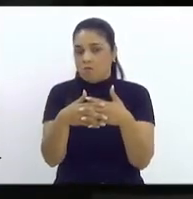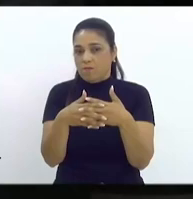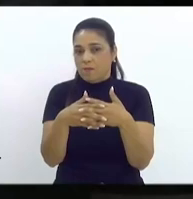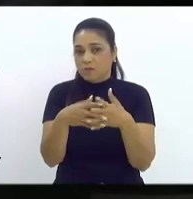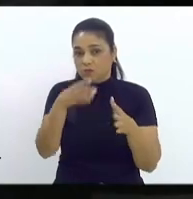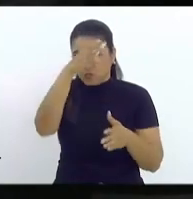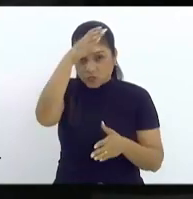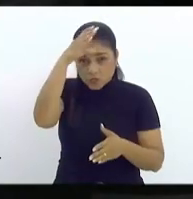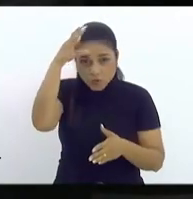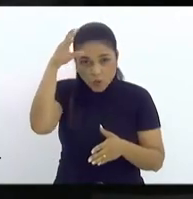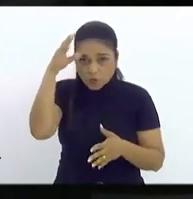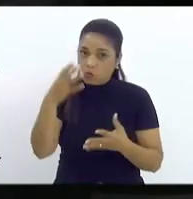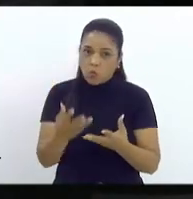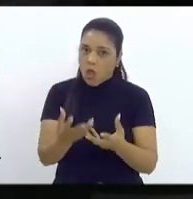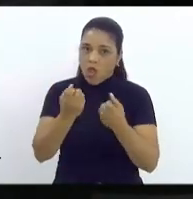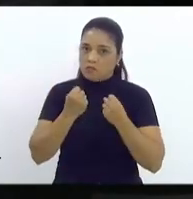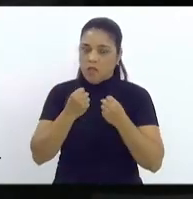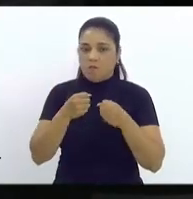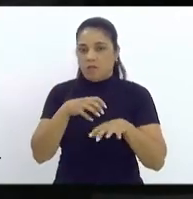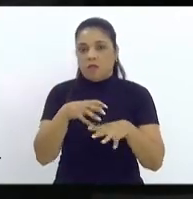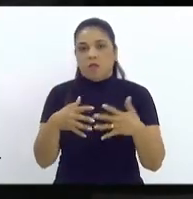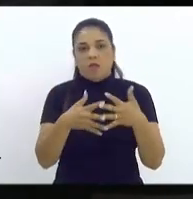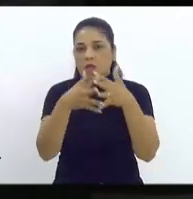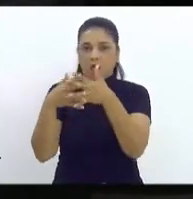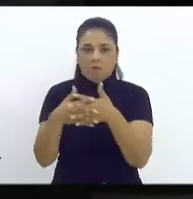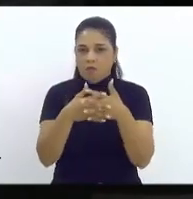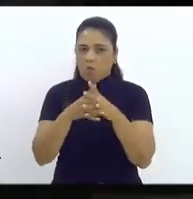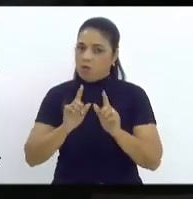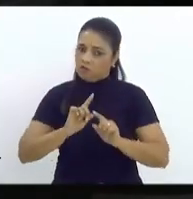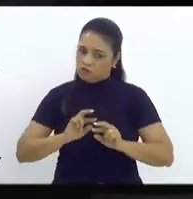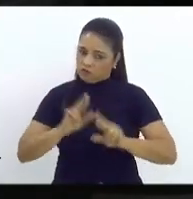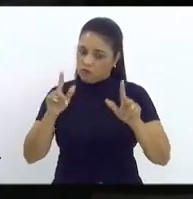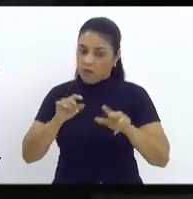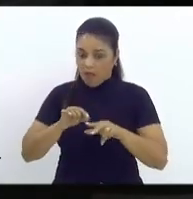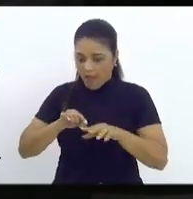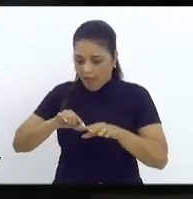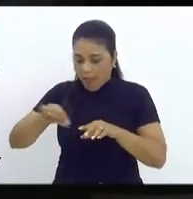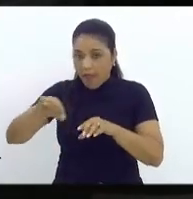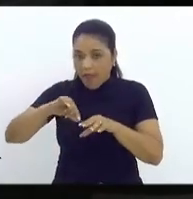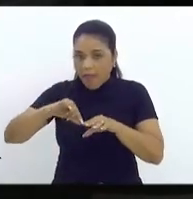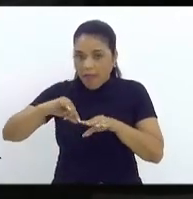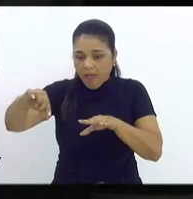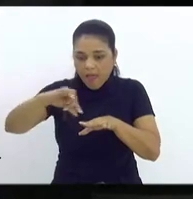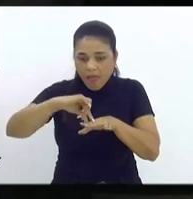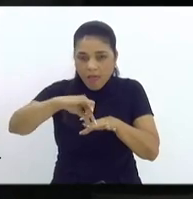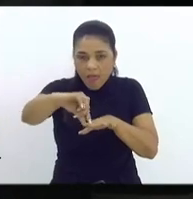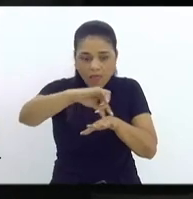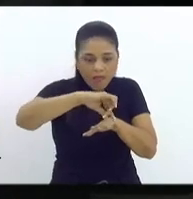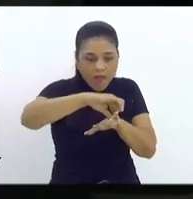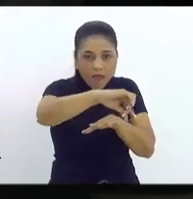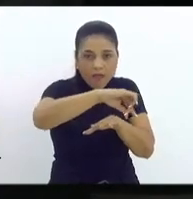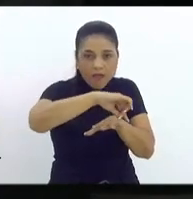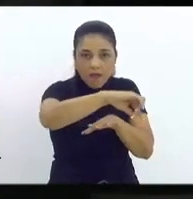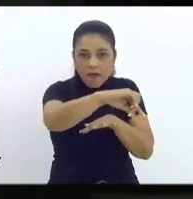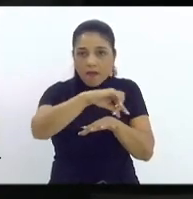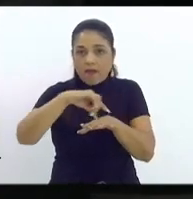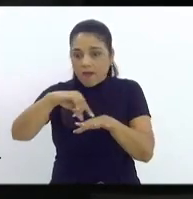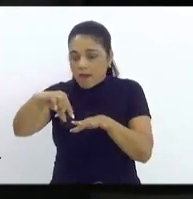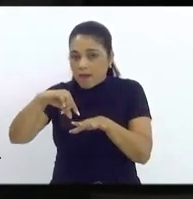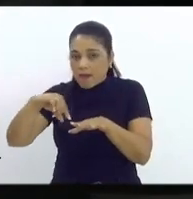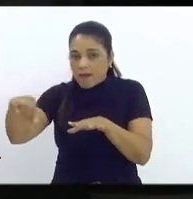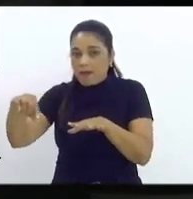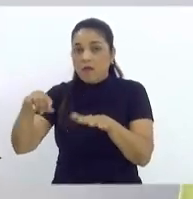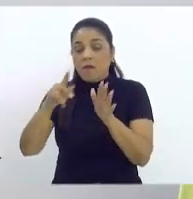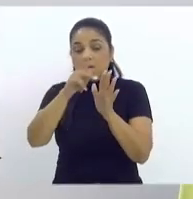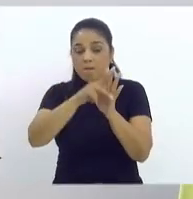não recebe por caminhão, ele recebe pela rede. Na sua casa, ele recebe o gás através das redes de distribuição, que são chamados